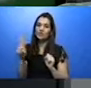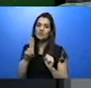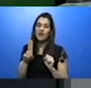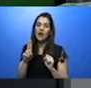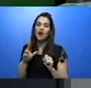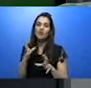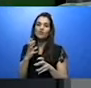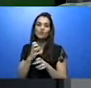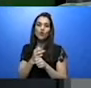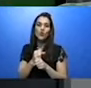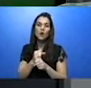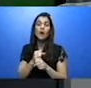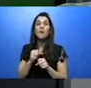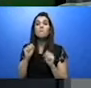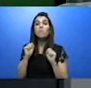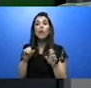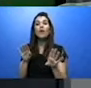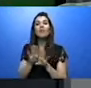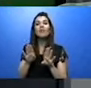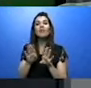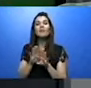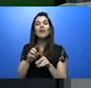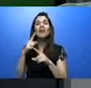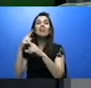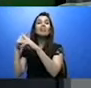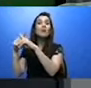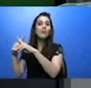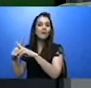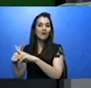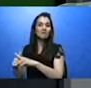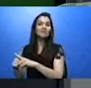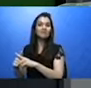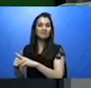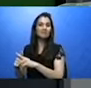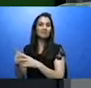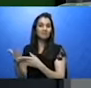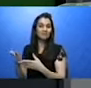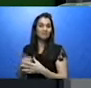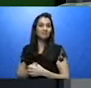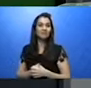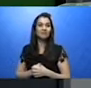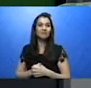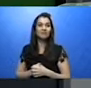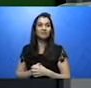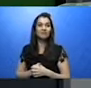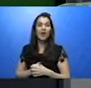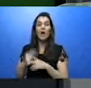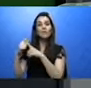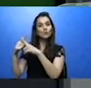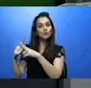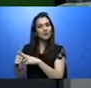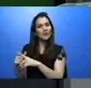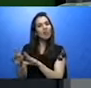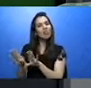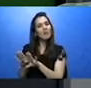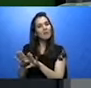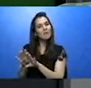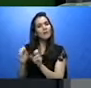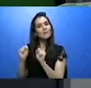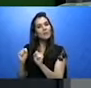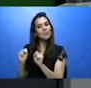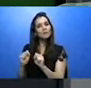operação, né? Tem lá, que é a tabuada, isso mesmo, é a multiplicação,